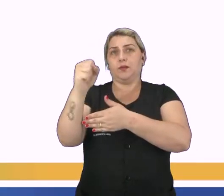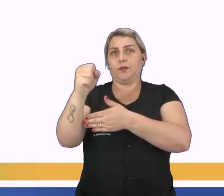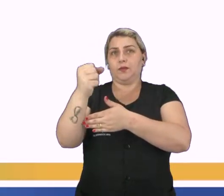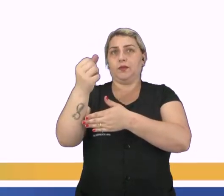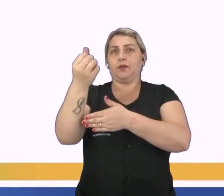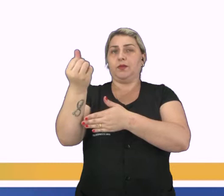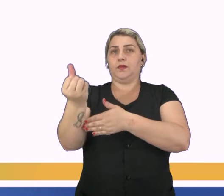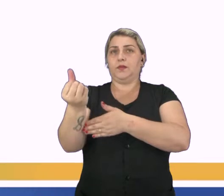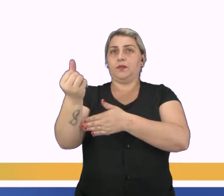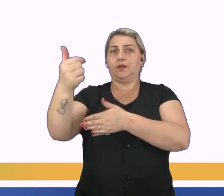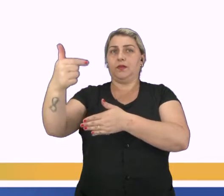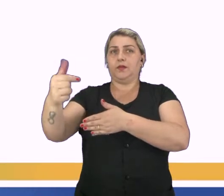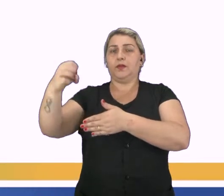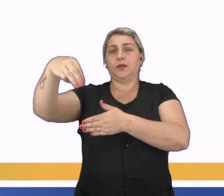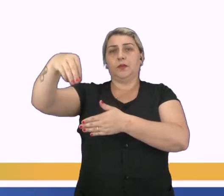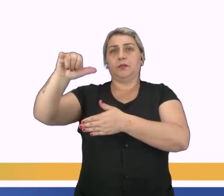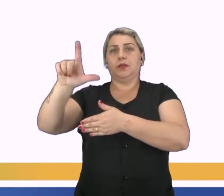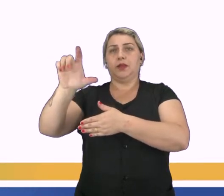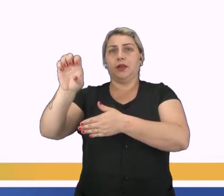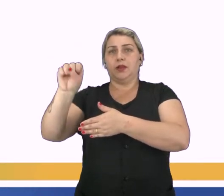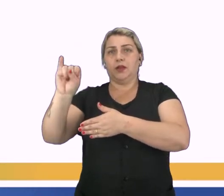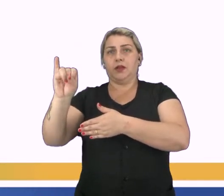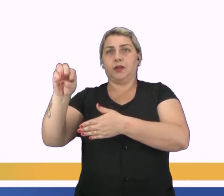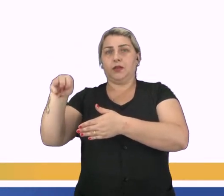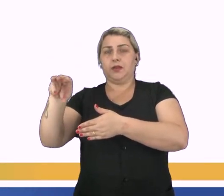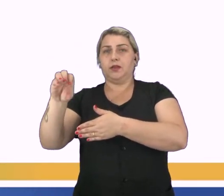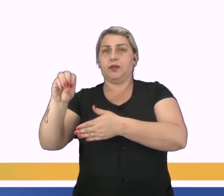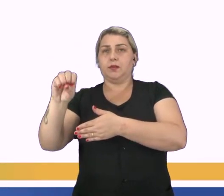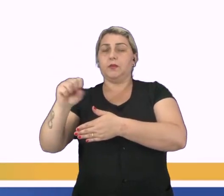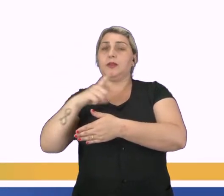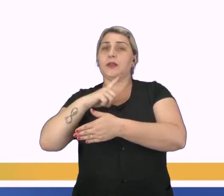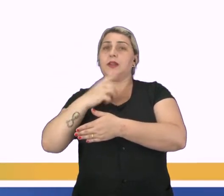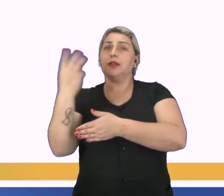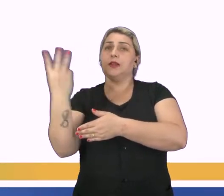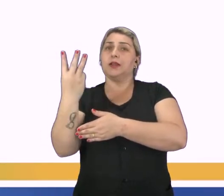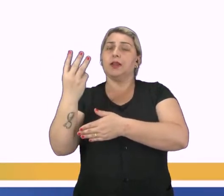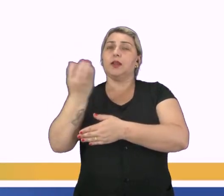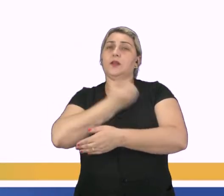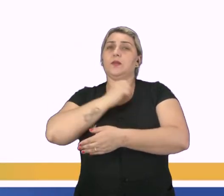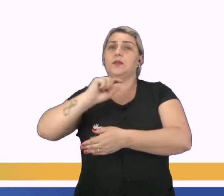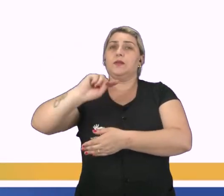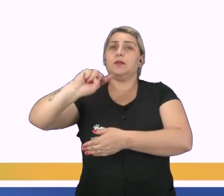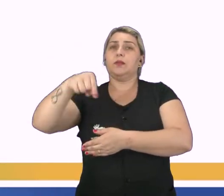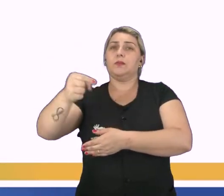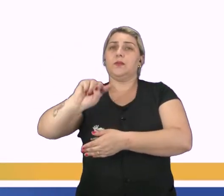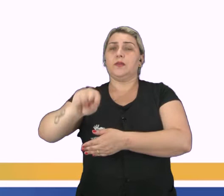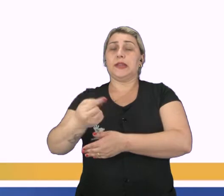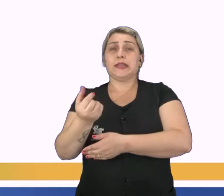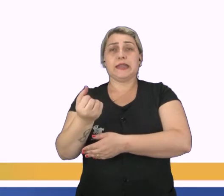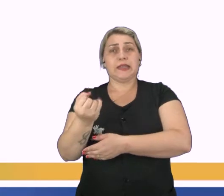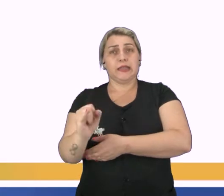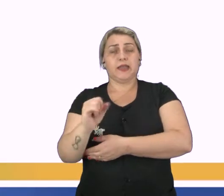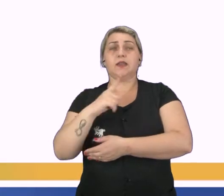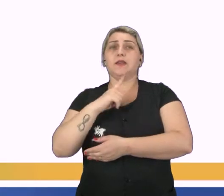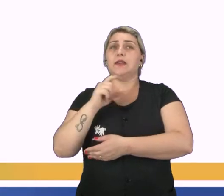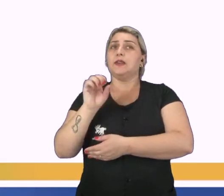862 milésimos, porque nós temos 3 números depois da vírgula. Se nós tivéssemos só